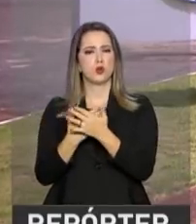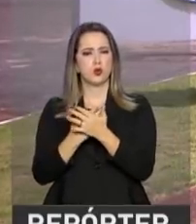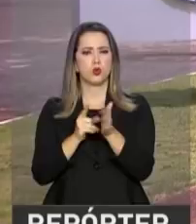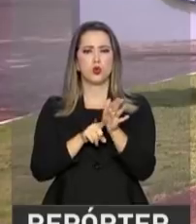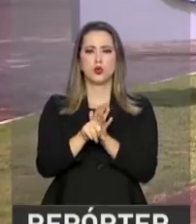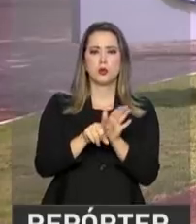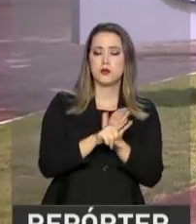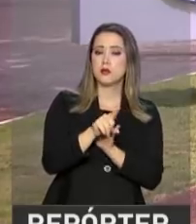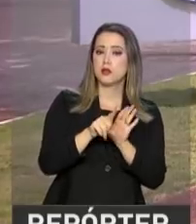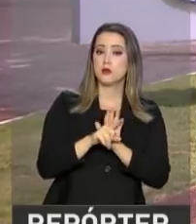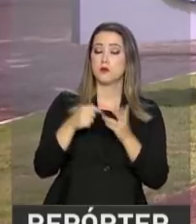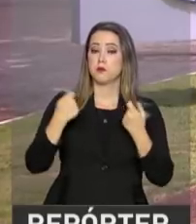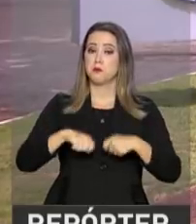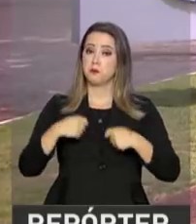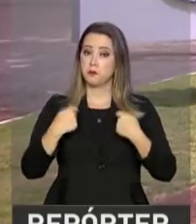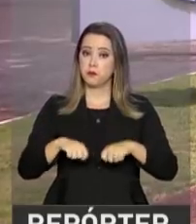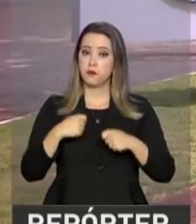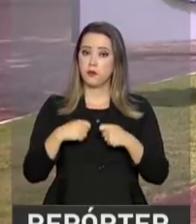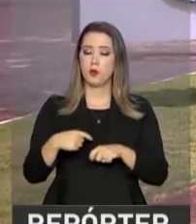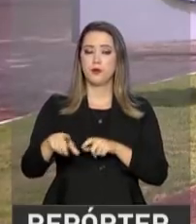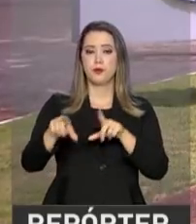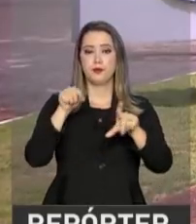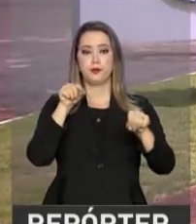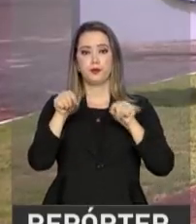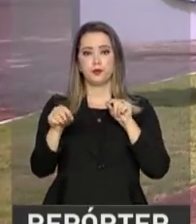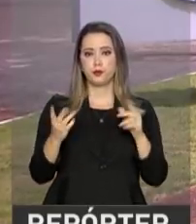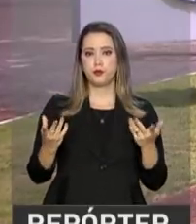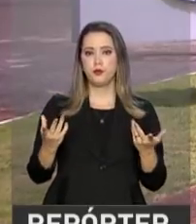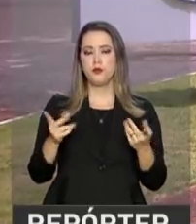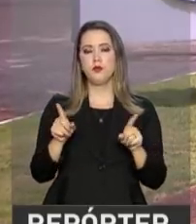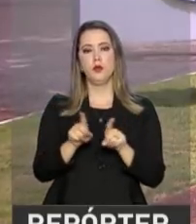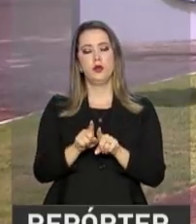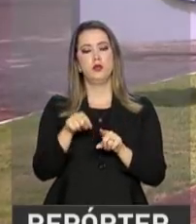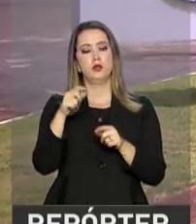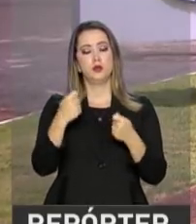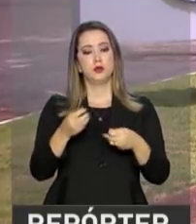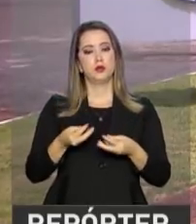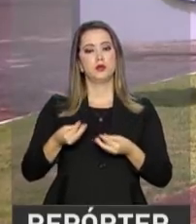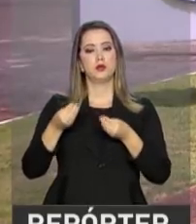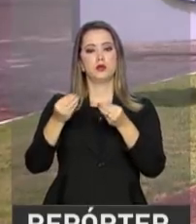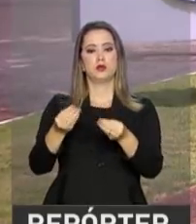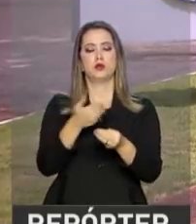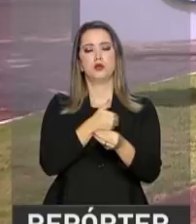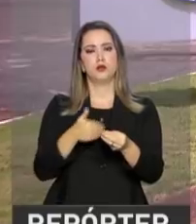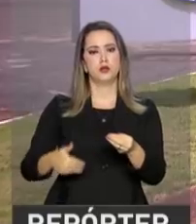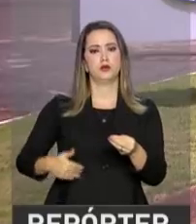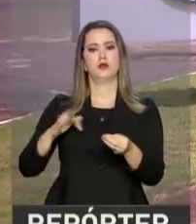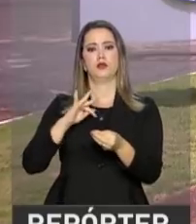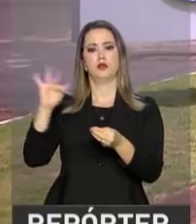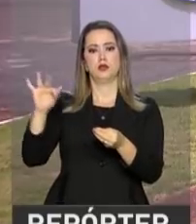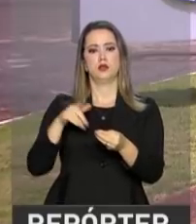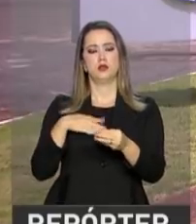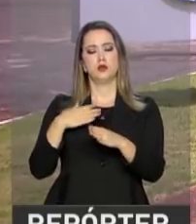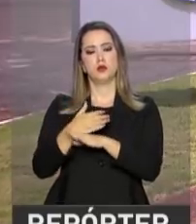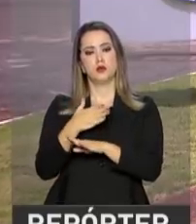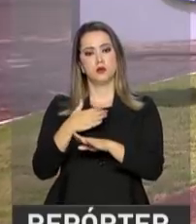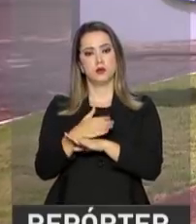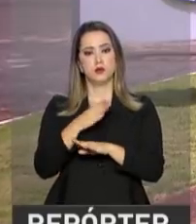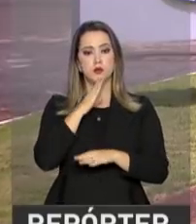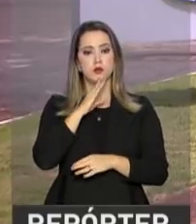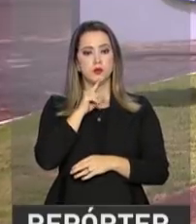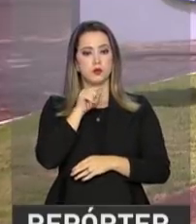necessárias para o processo de decisão a agência deve assegurar que o governo federal tem acesso a